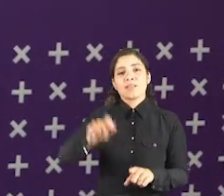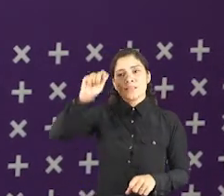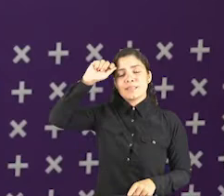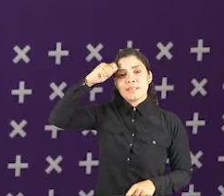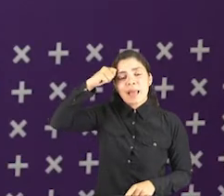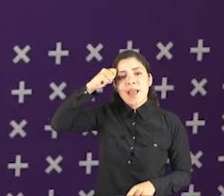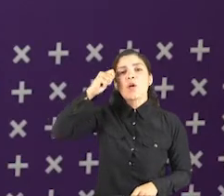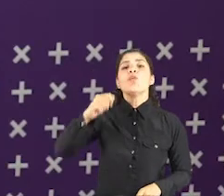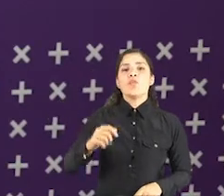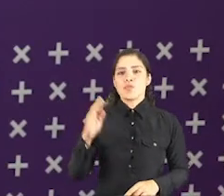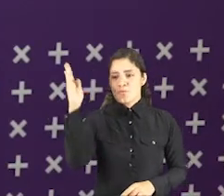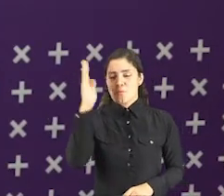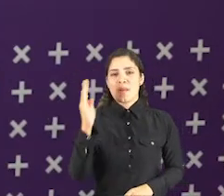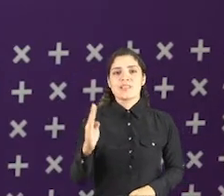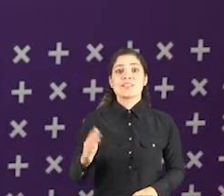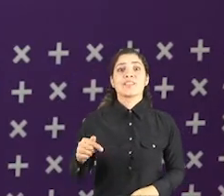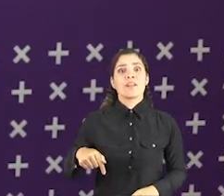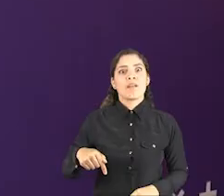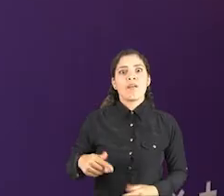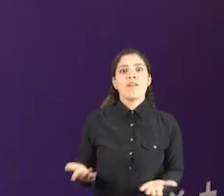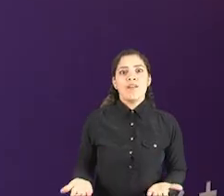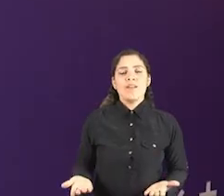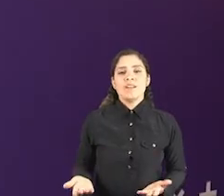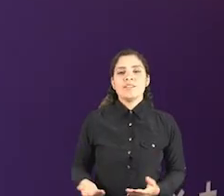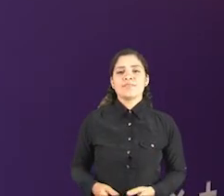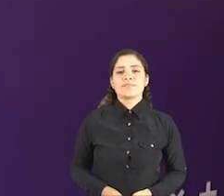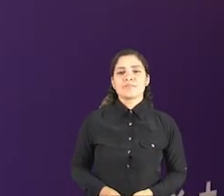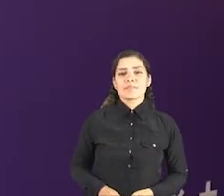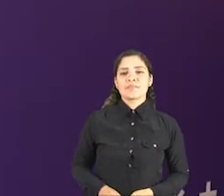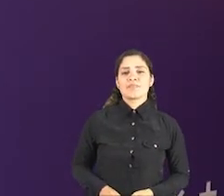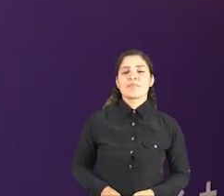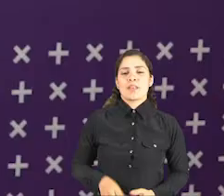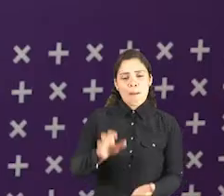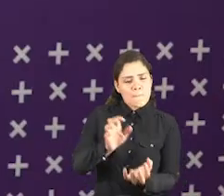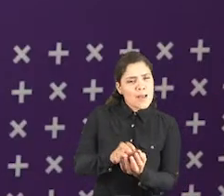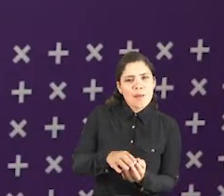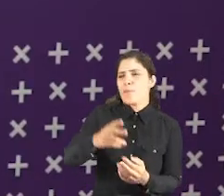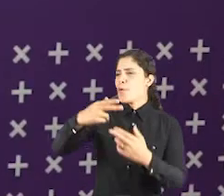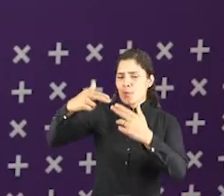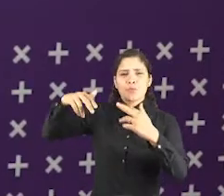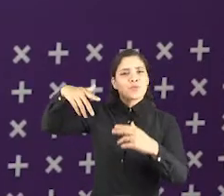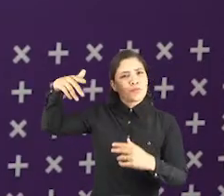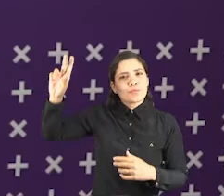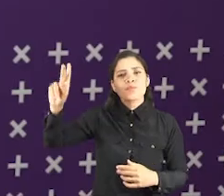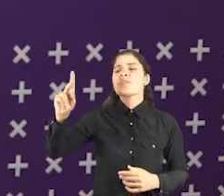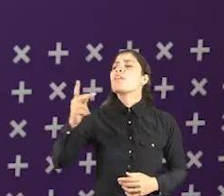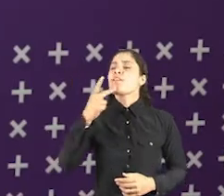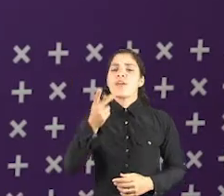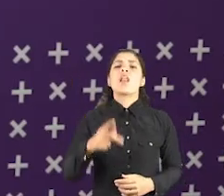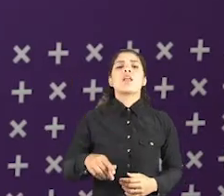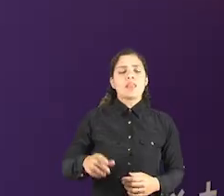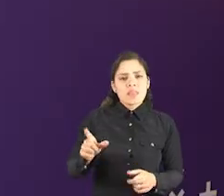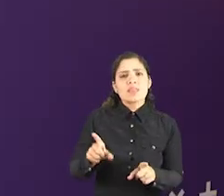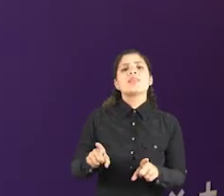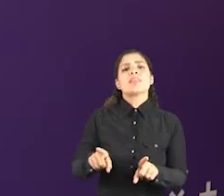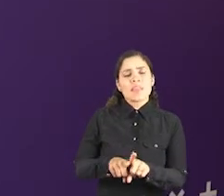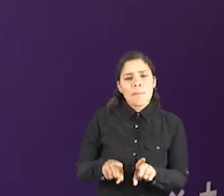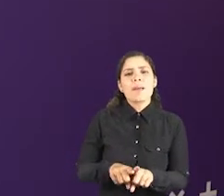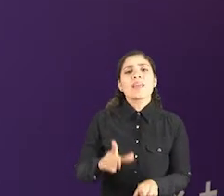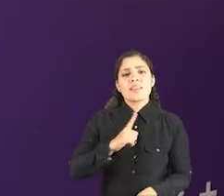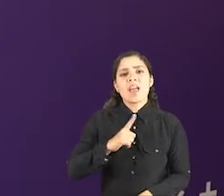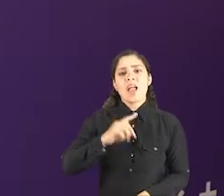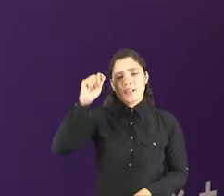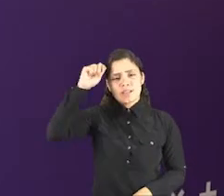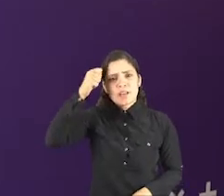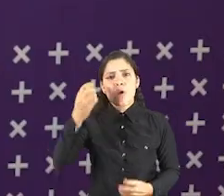você sai a sessão de que tocou seu coração mais do que fazer justiça social né Tem a questão